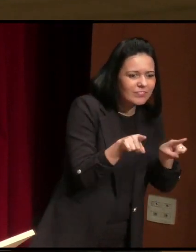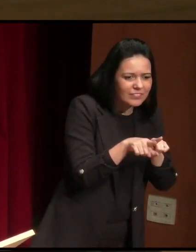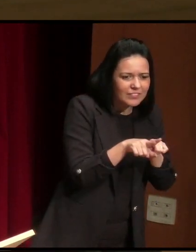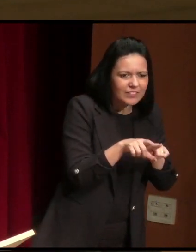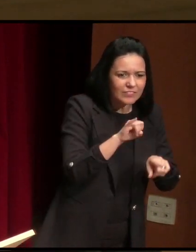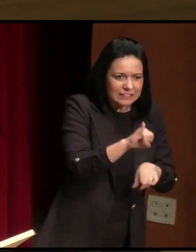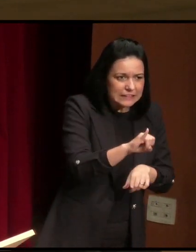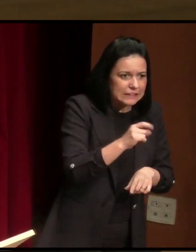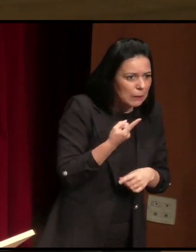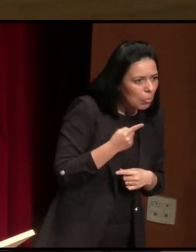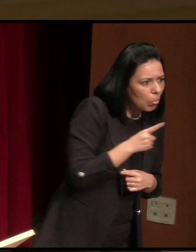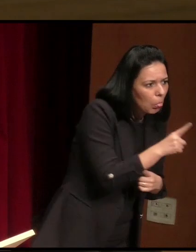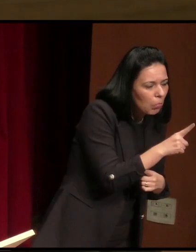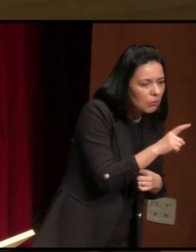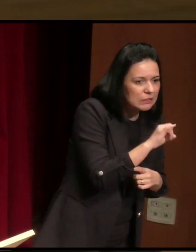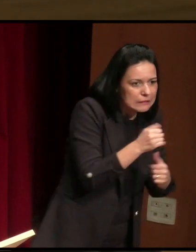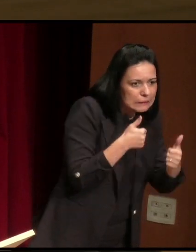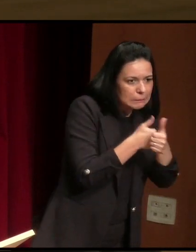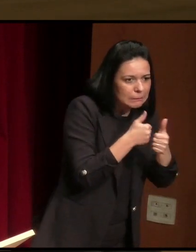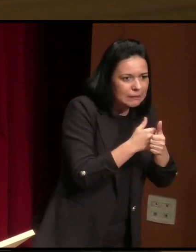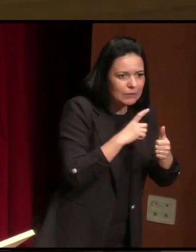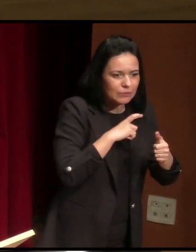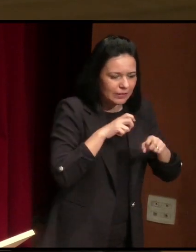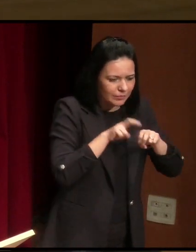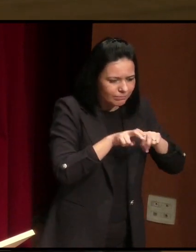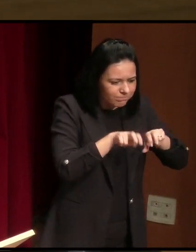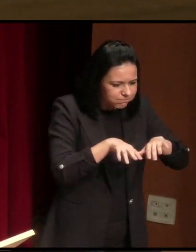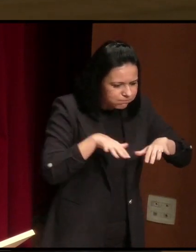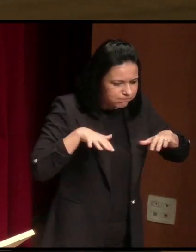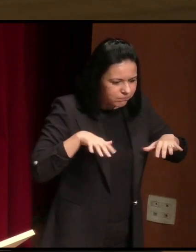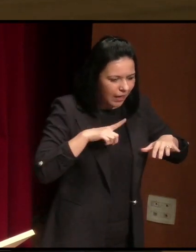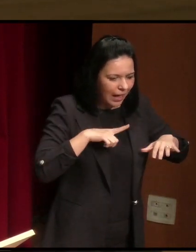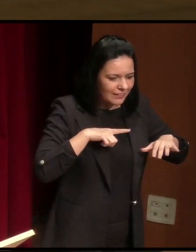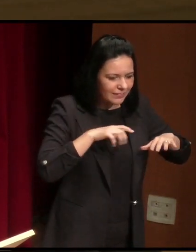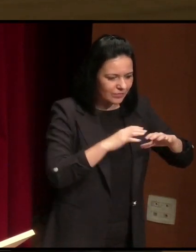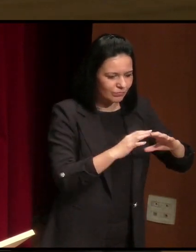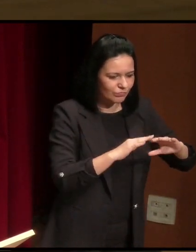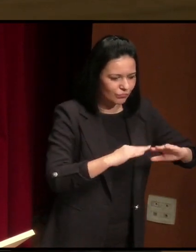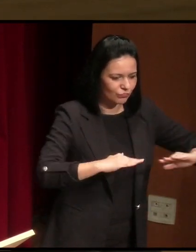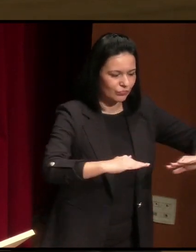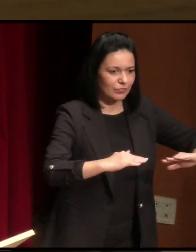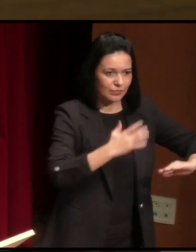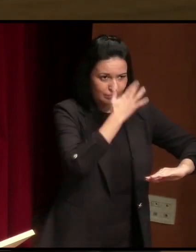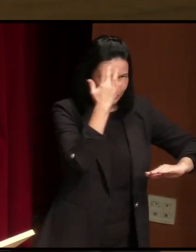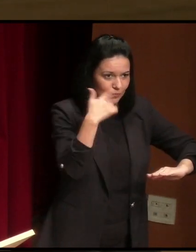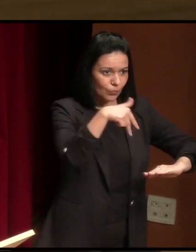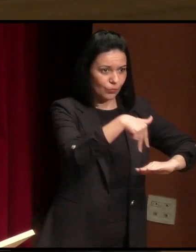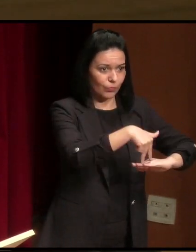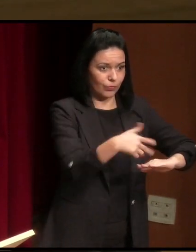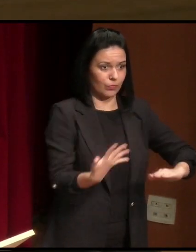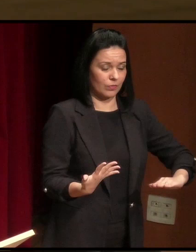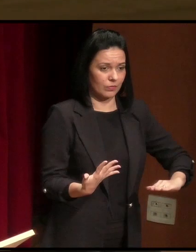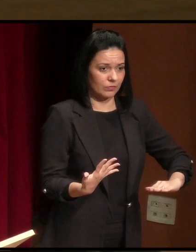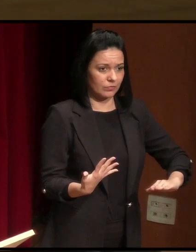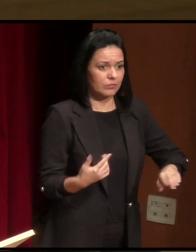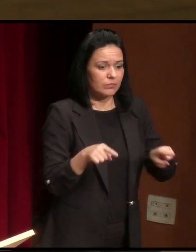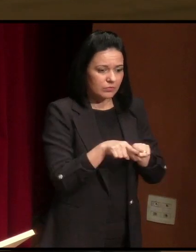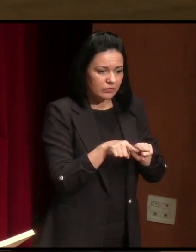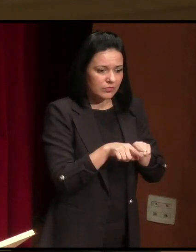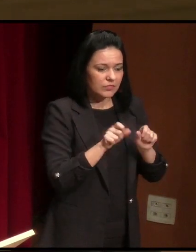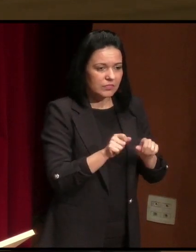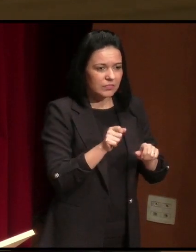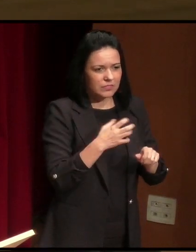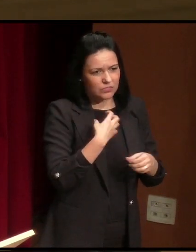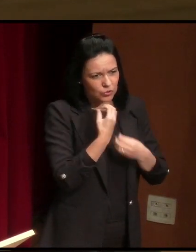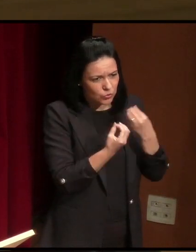distância do começo até o púlpito. Sobe com ela aqui, mostra se tem degrau ou não. Pergunta se ela